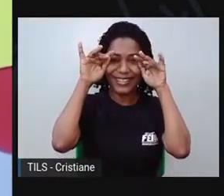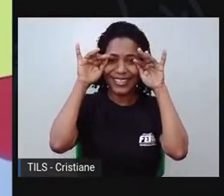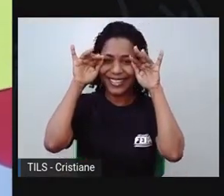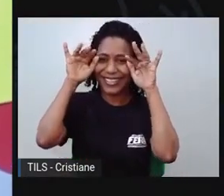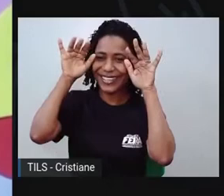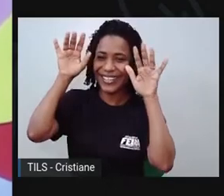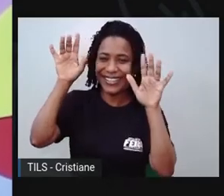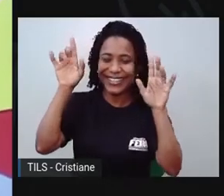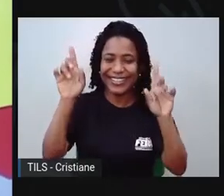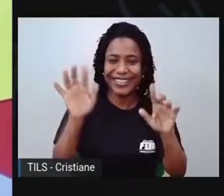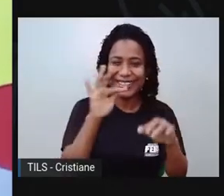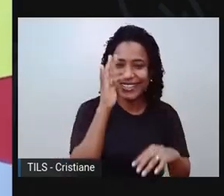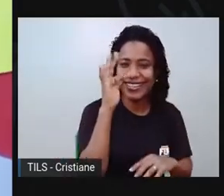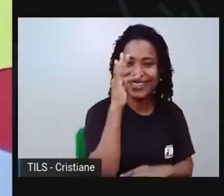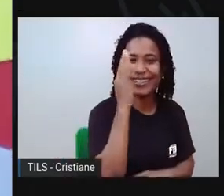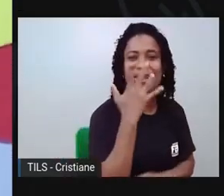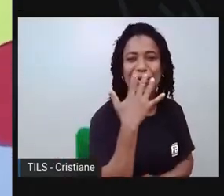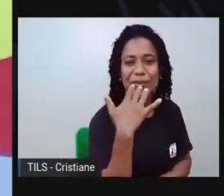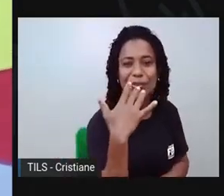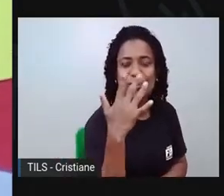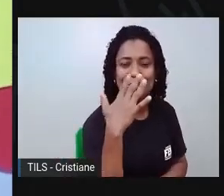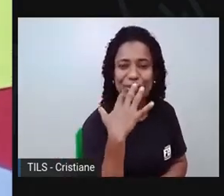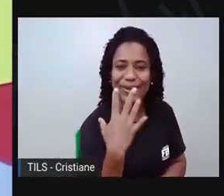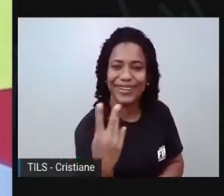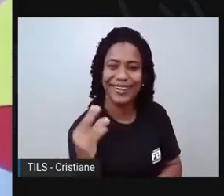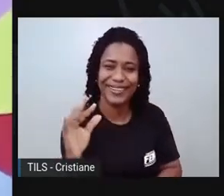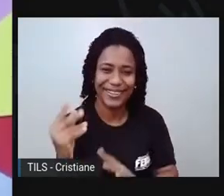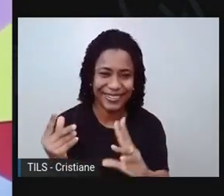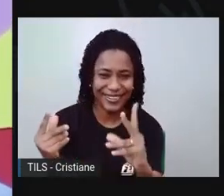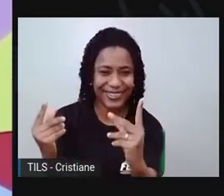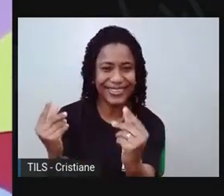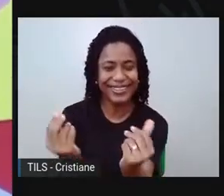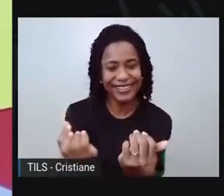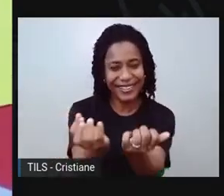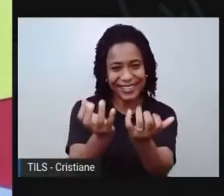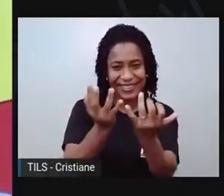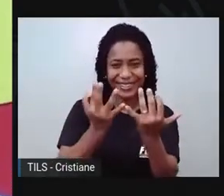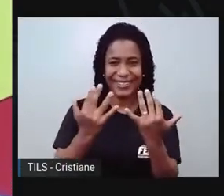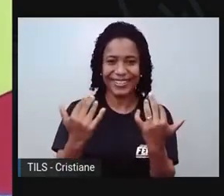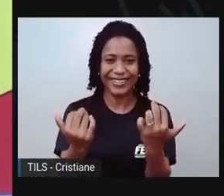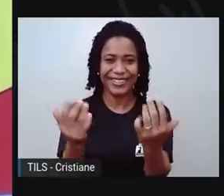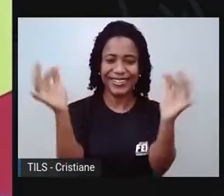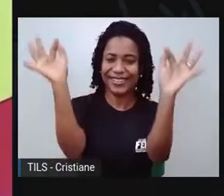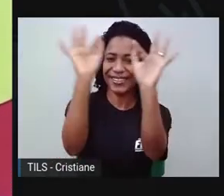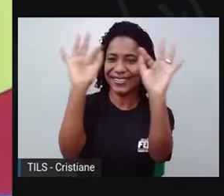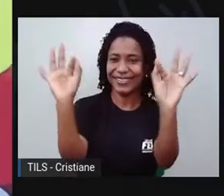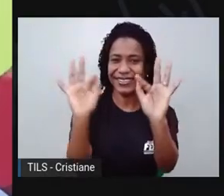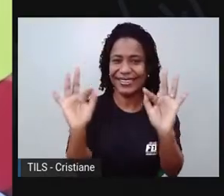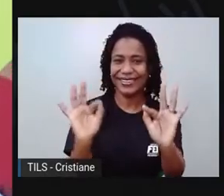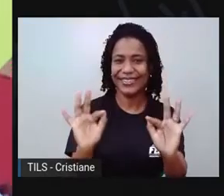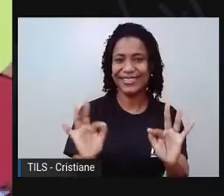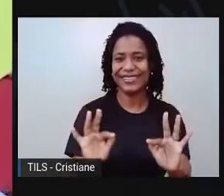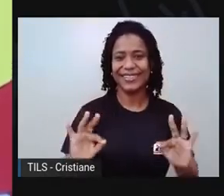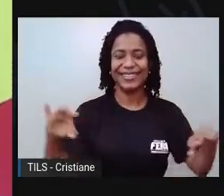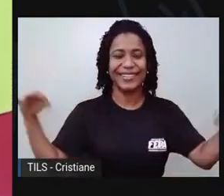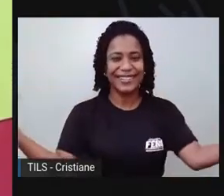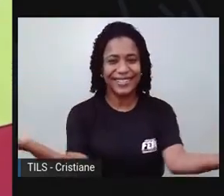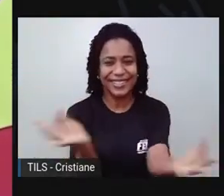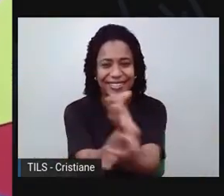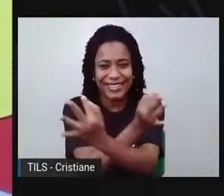Florzinha colorida do meu jardim, se você está feliz, mande um abraço